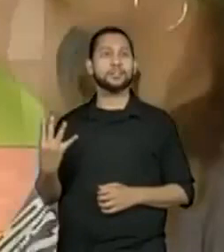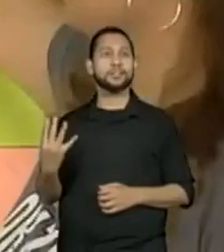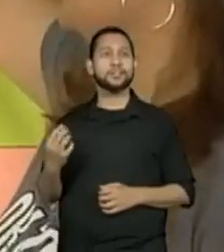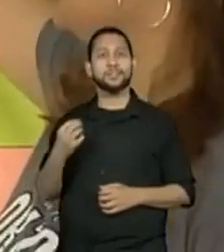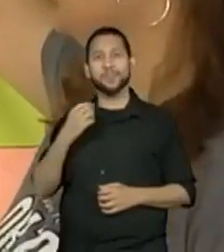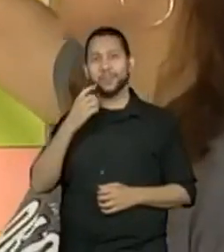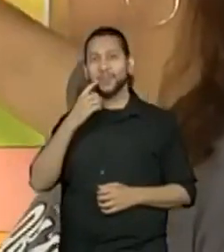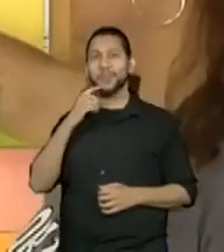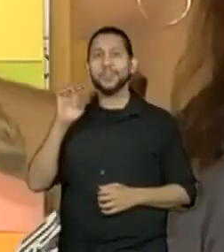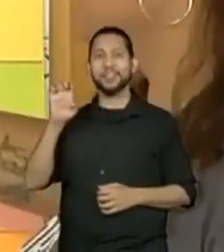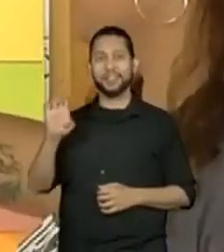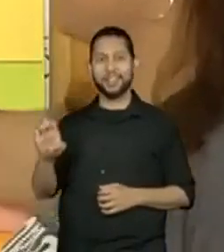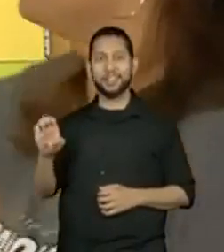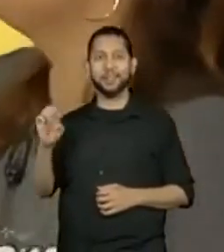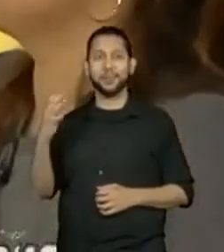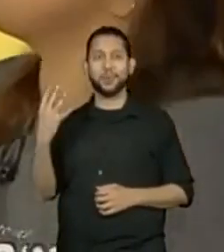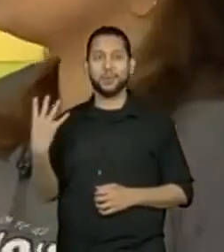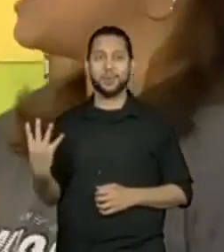isso.